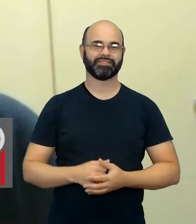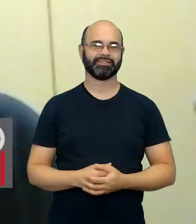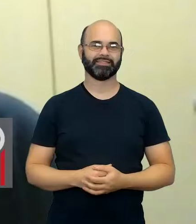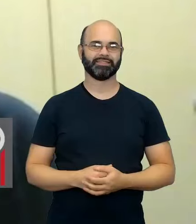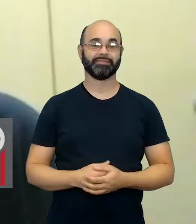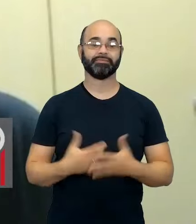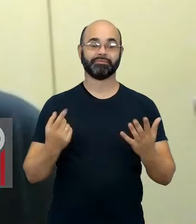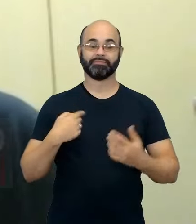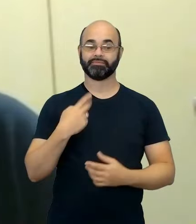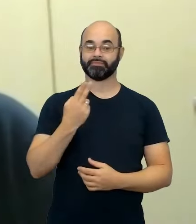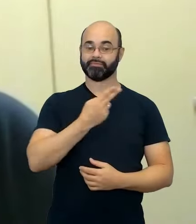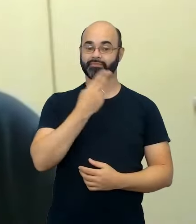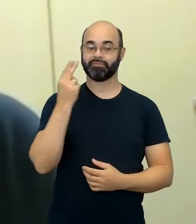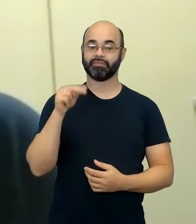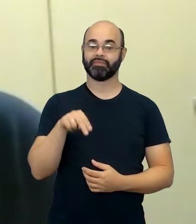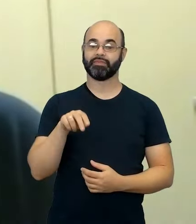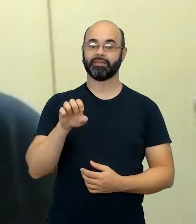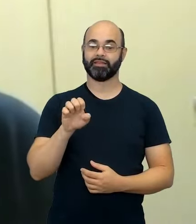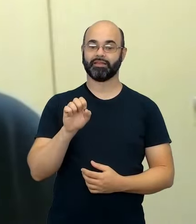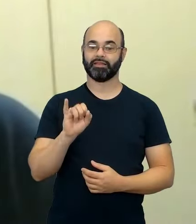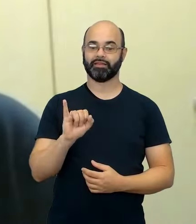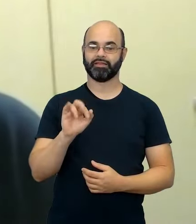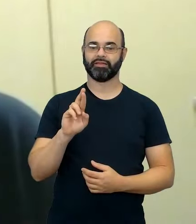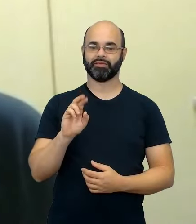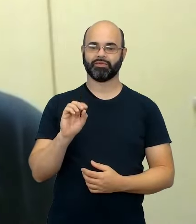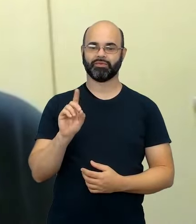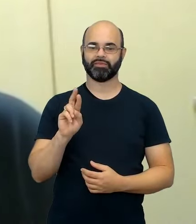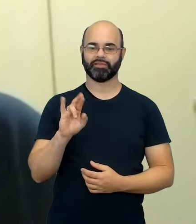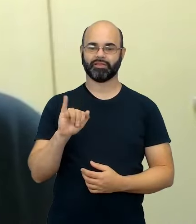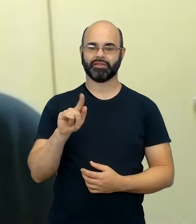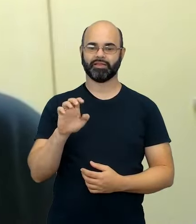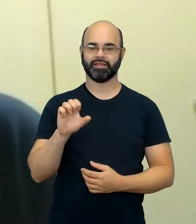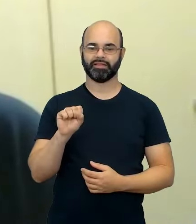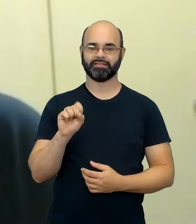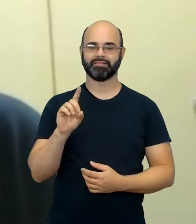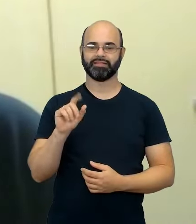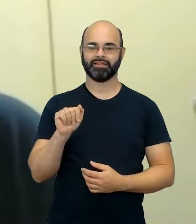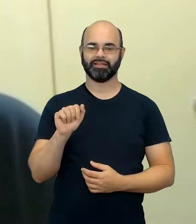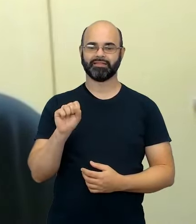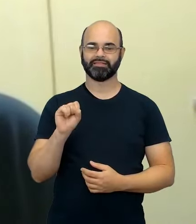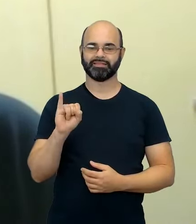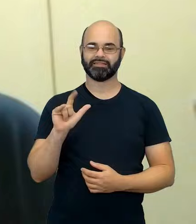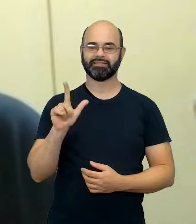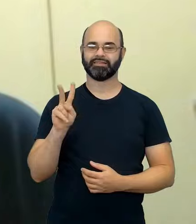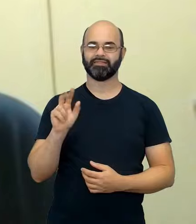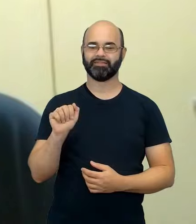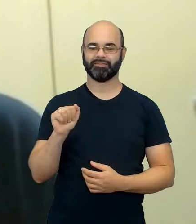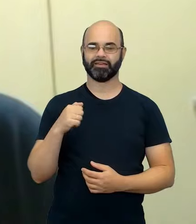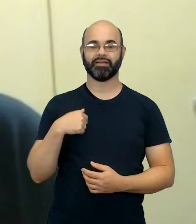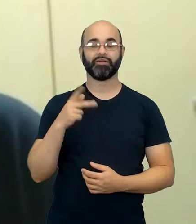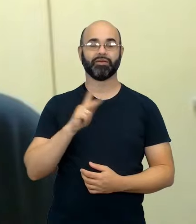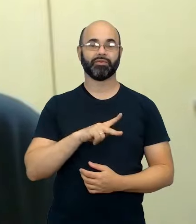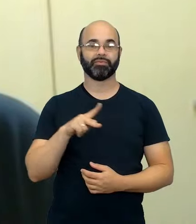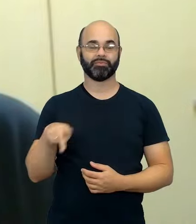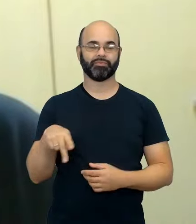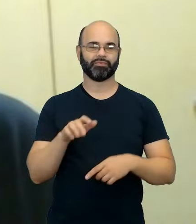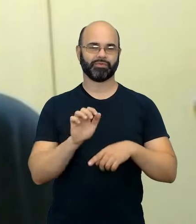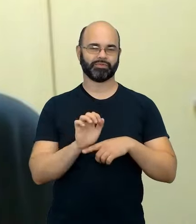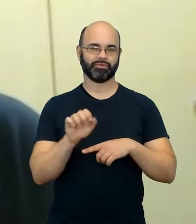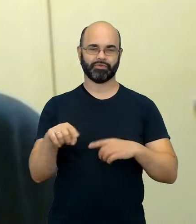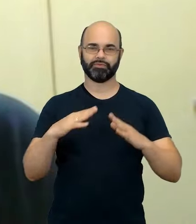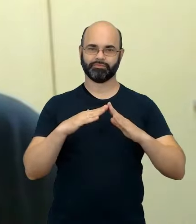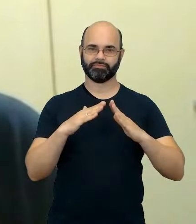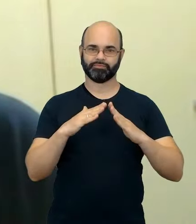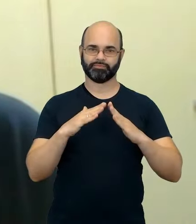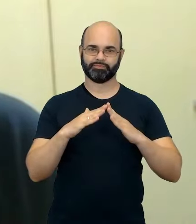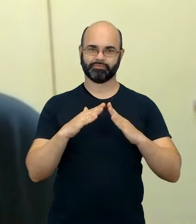eu me chamo Ney Rodrigues da Silva, sou professor da Rede Estadual de Ensino há mais de 25 anos.